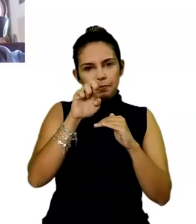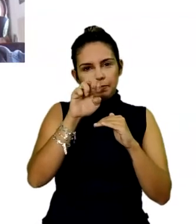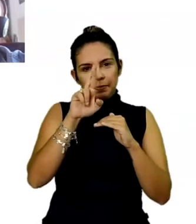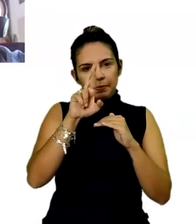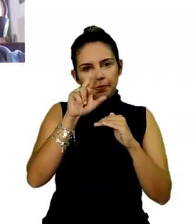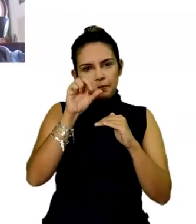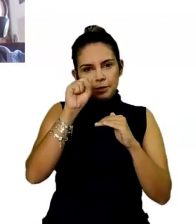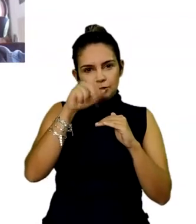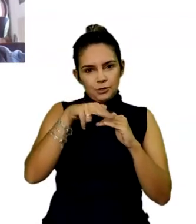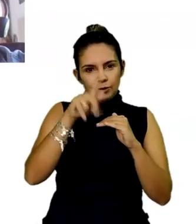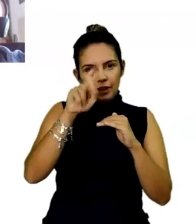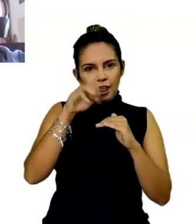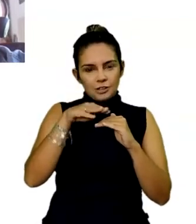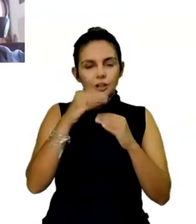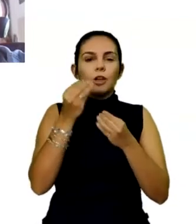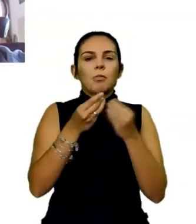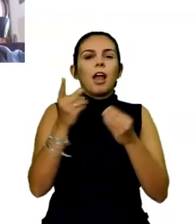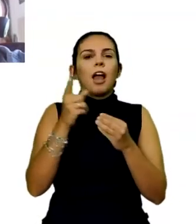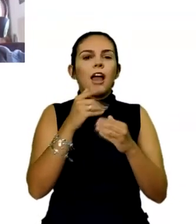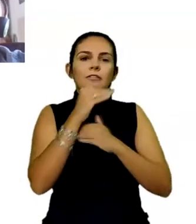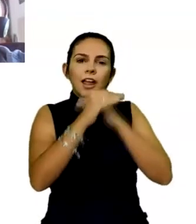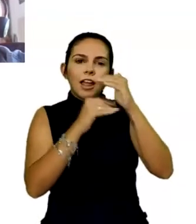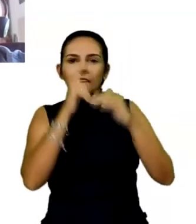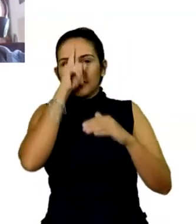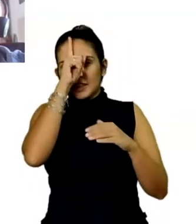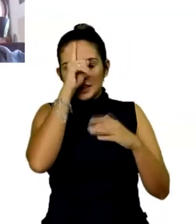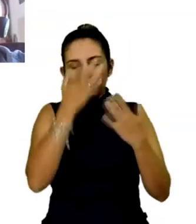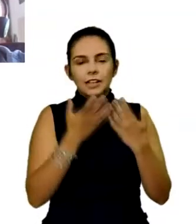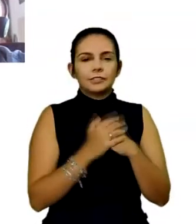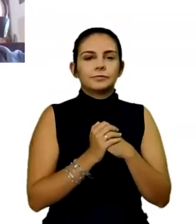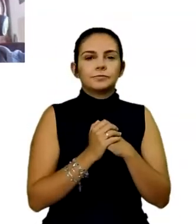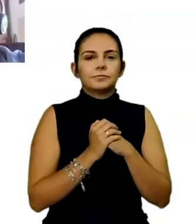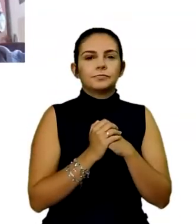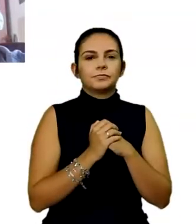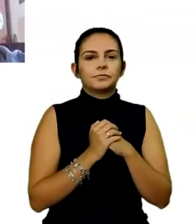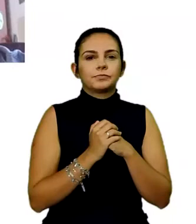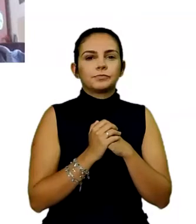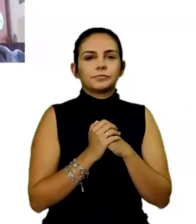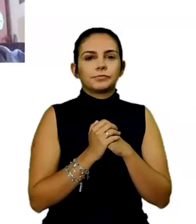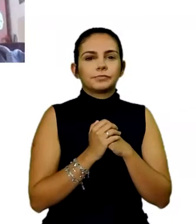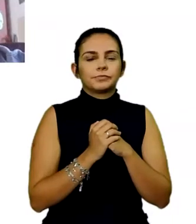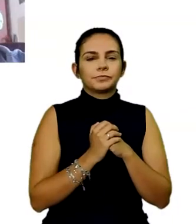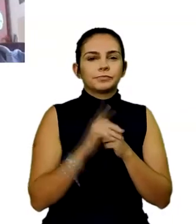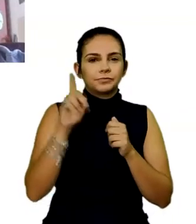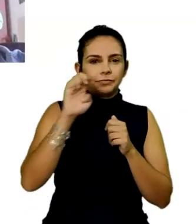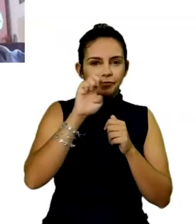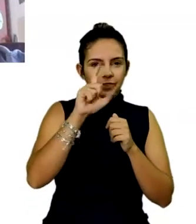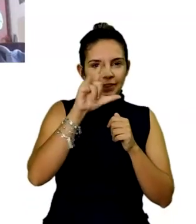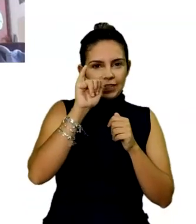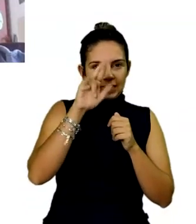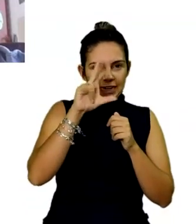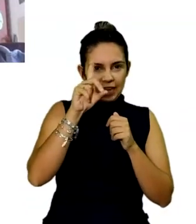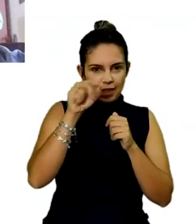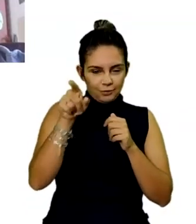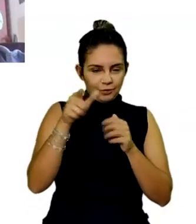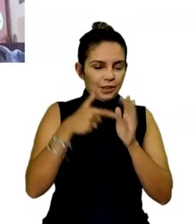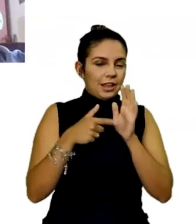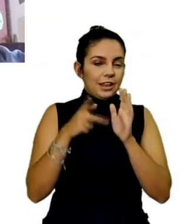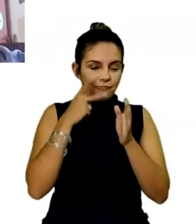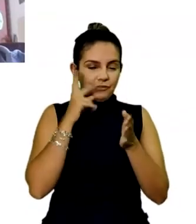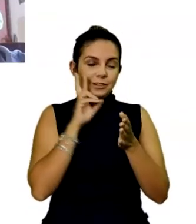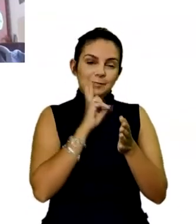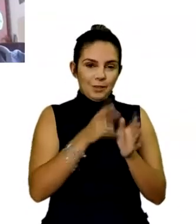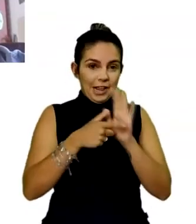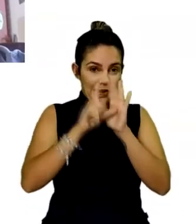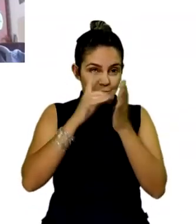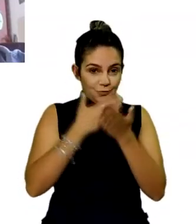ou isso vai evoluindo, trocando ideia com o Eliardo? O Eliardo, hoje mesmo, antes de